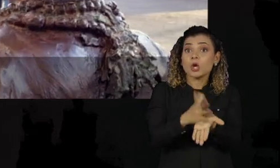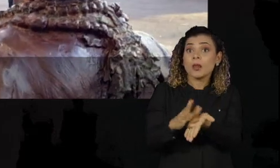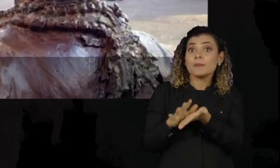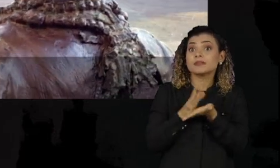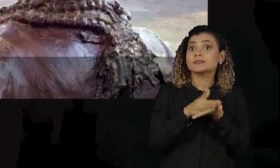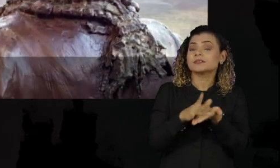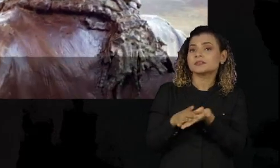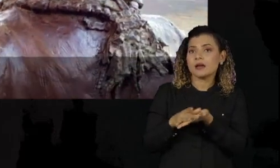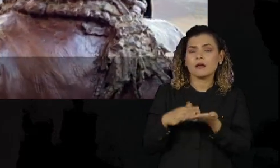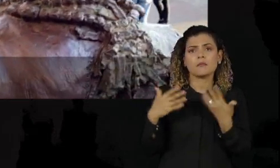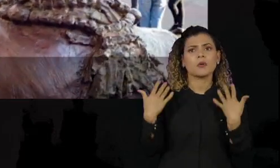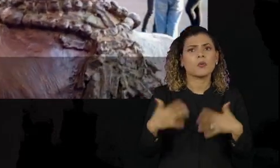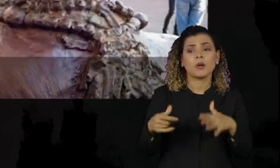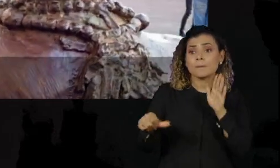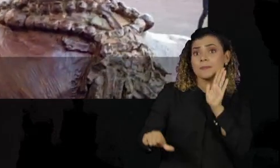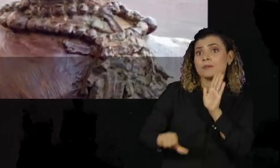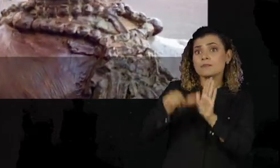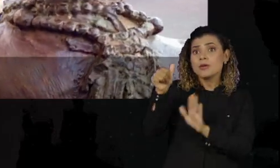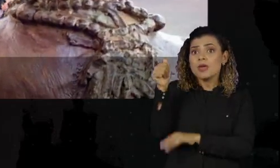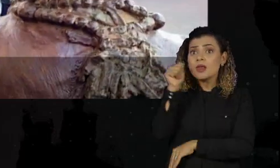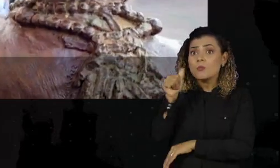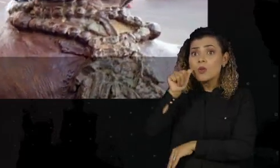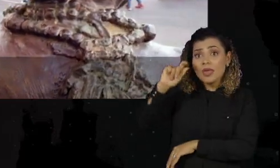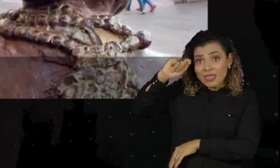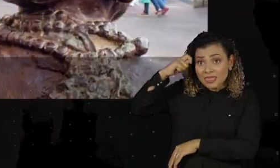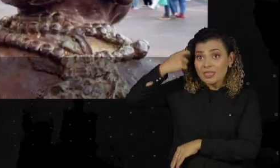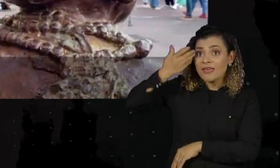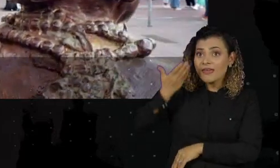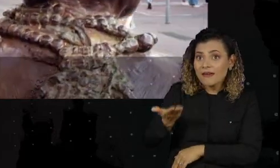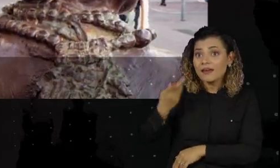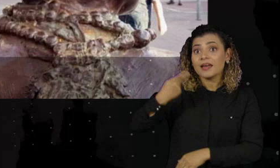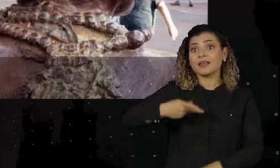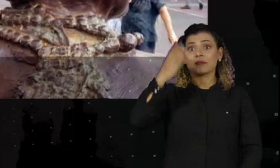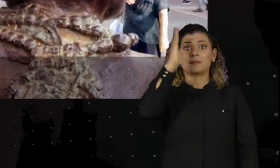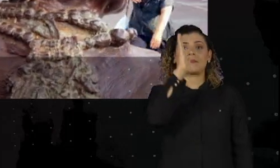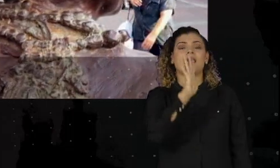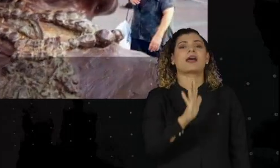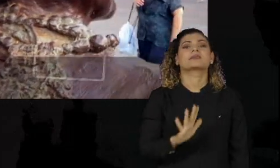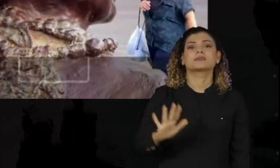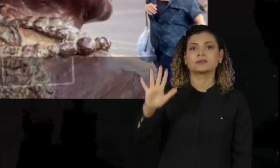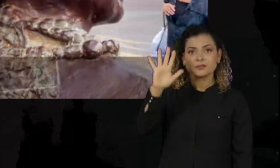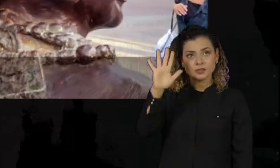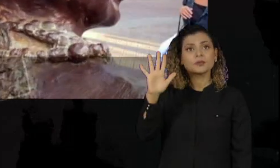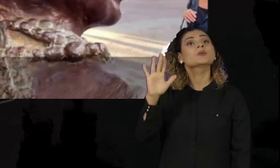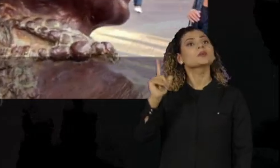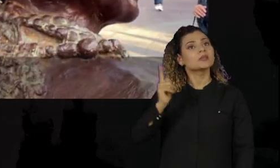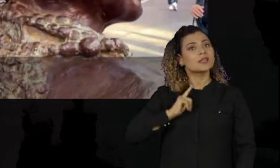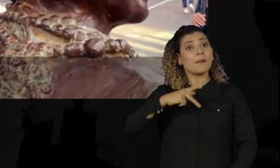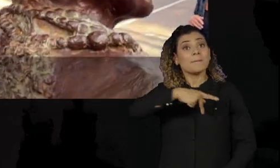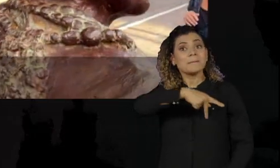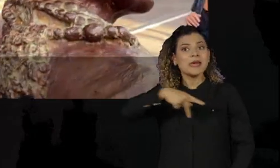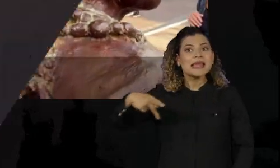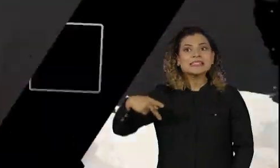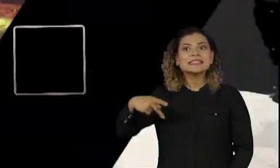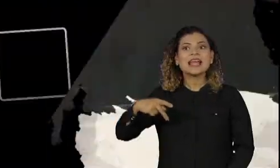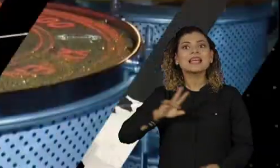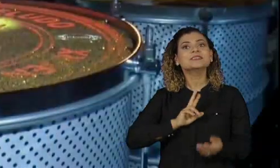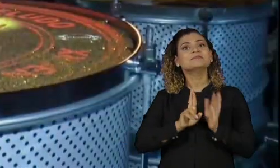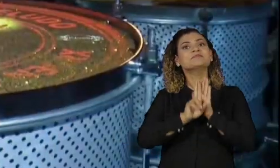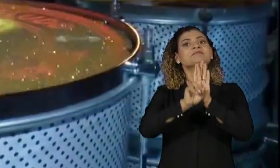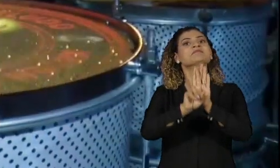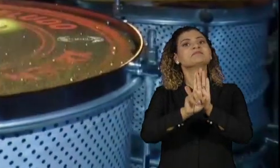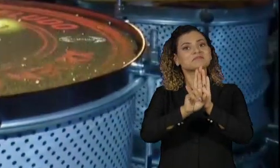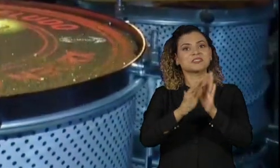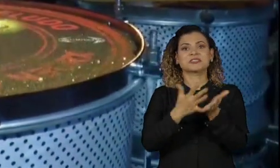rua. Ela é a primeira mulher negra no Brasil a ser presidente de escola de samba.